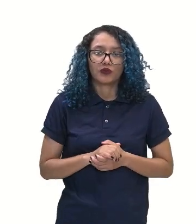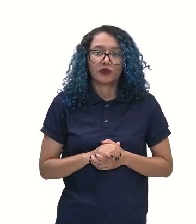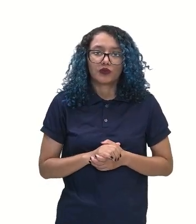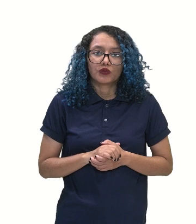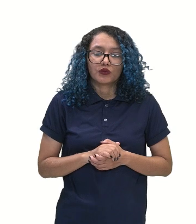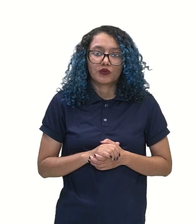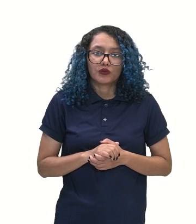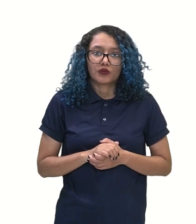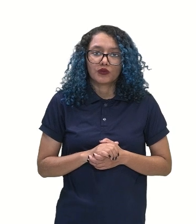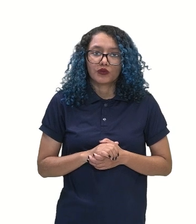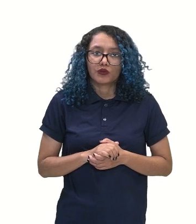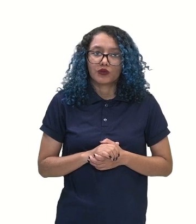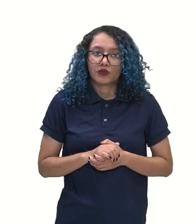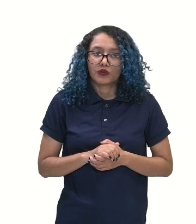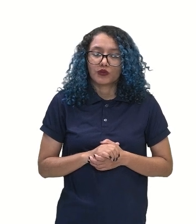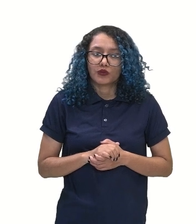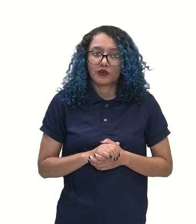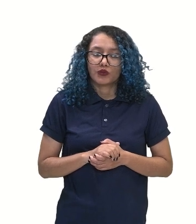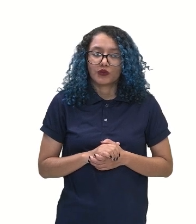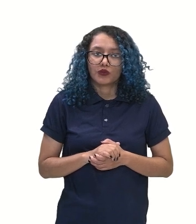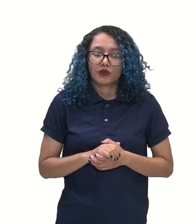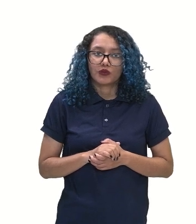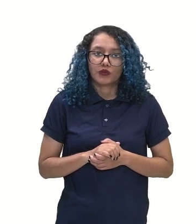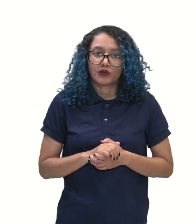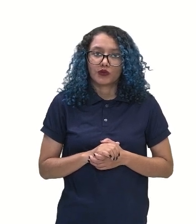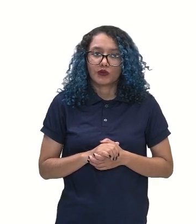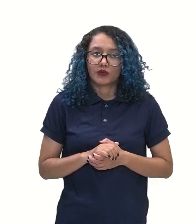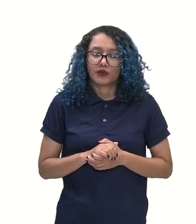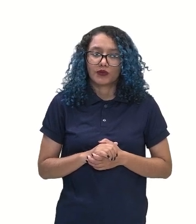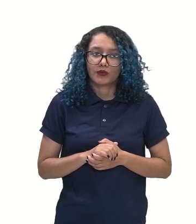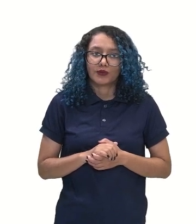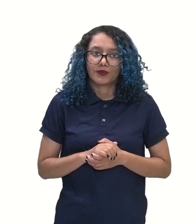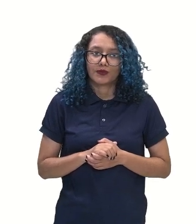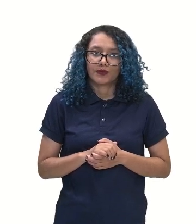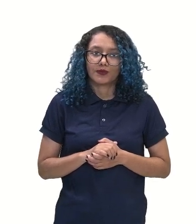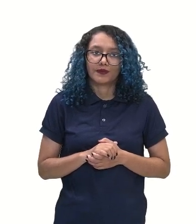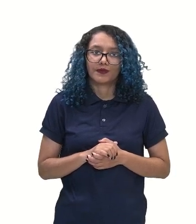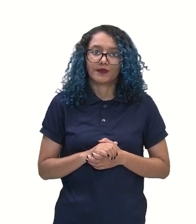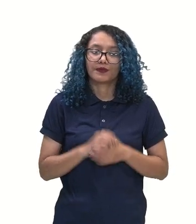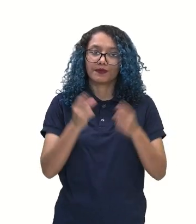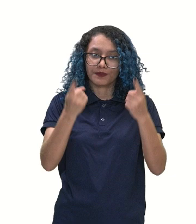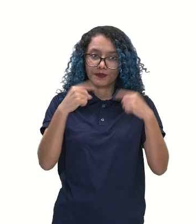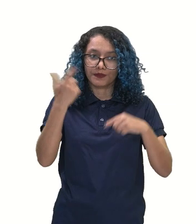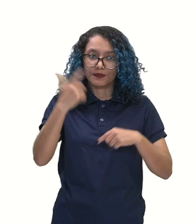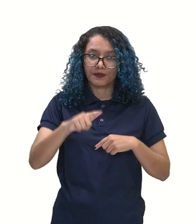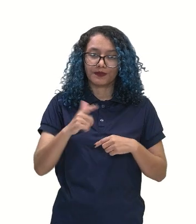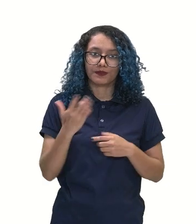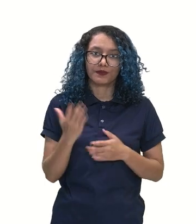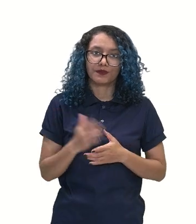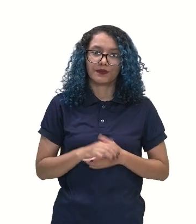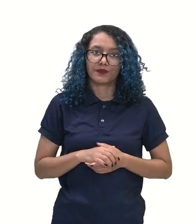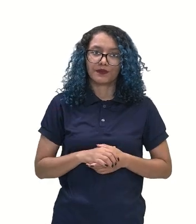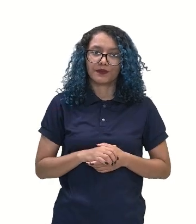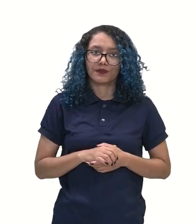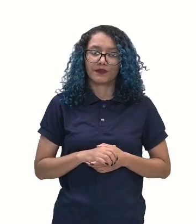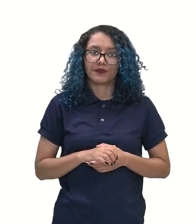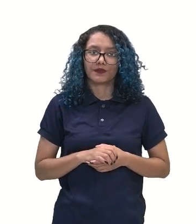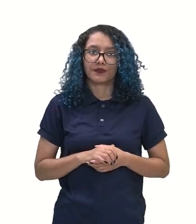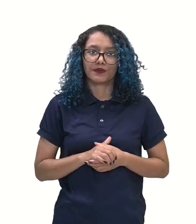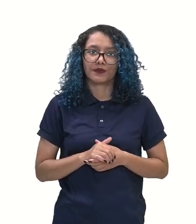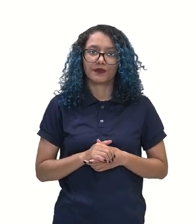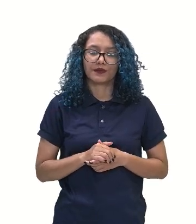1000 litros. E aí, a capacidade, só para fechar aqui nosso